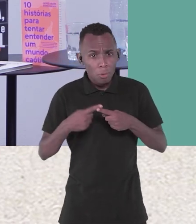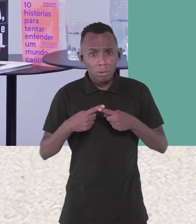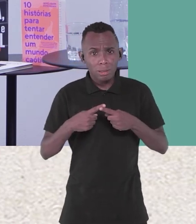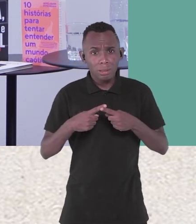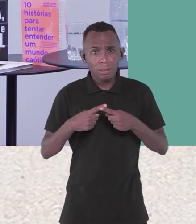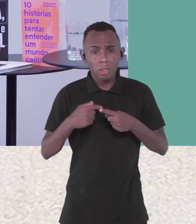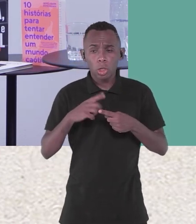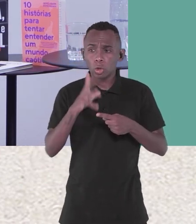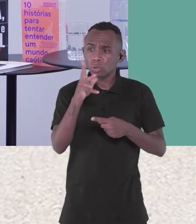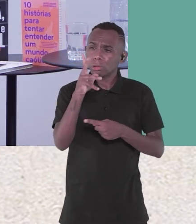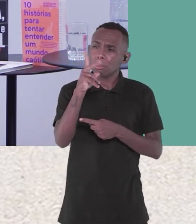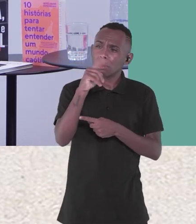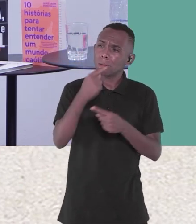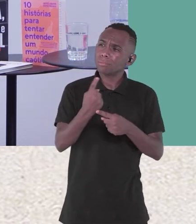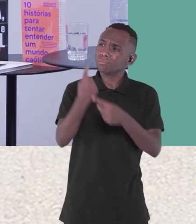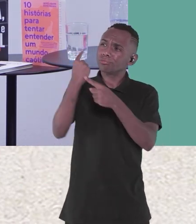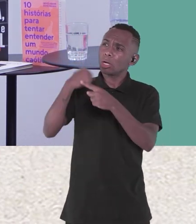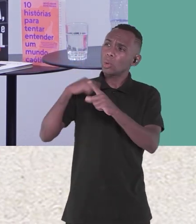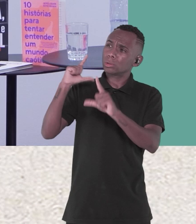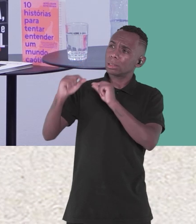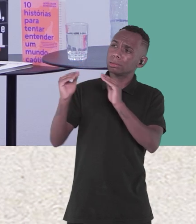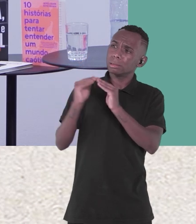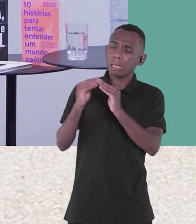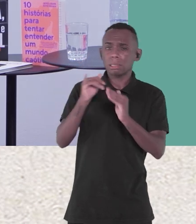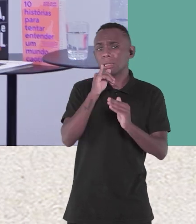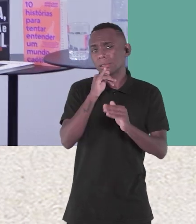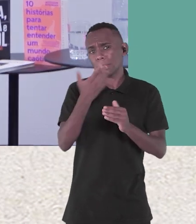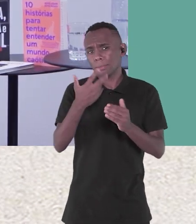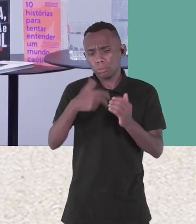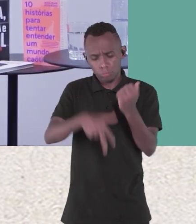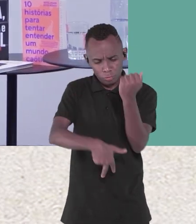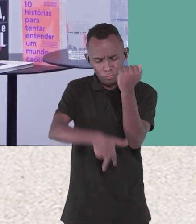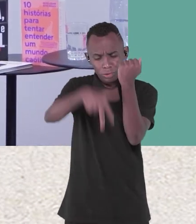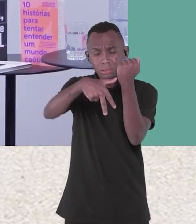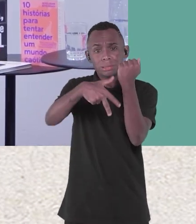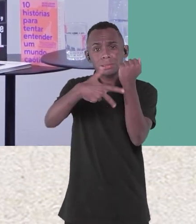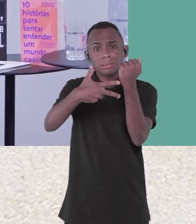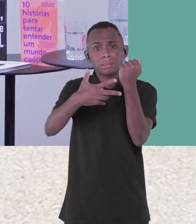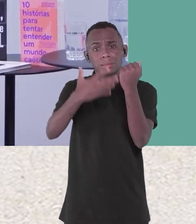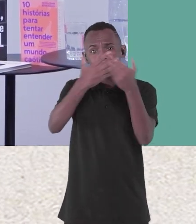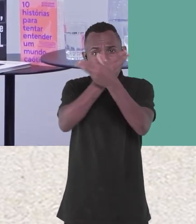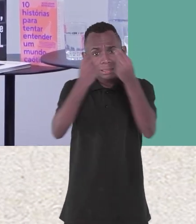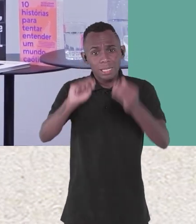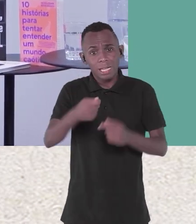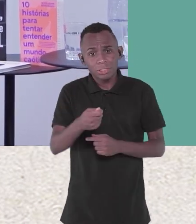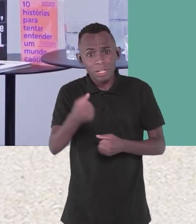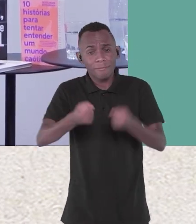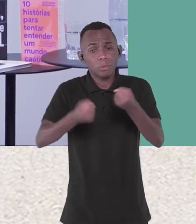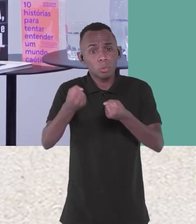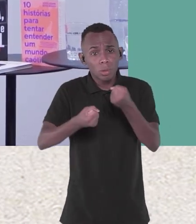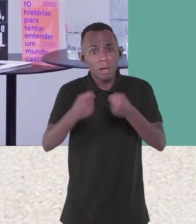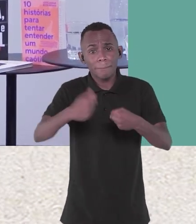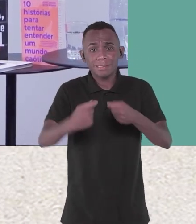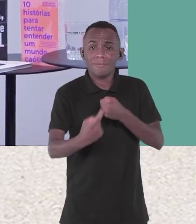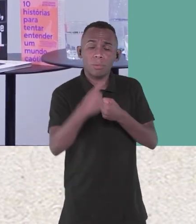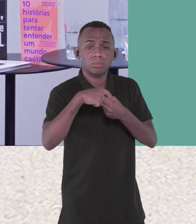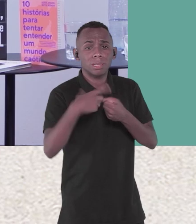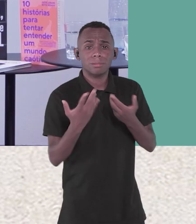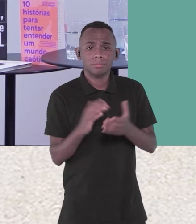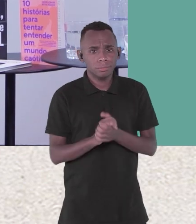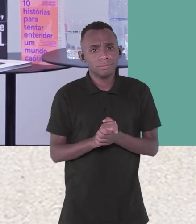fazer evento, que eu fiquei preocupado com essas coisas básicas. Aí cheguei no elevador, esqueci a chave do carro, tive que voltar.